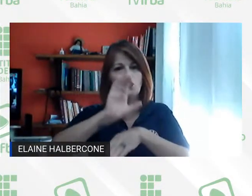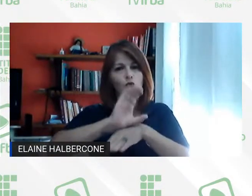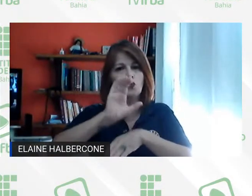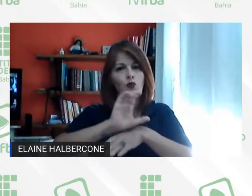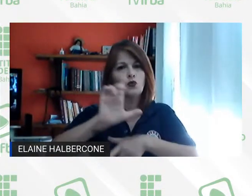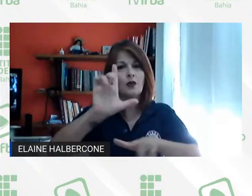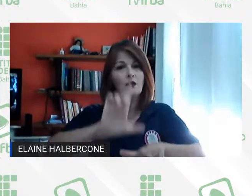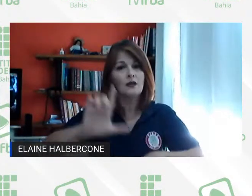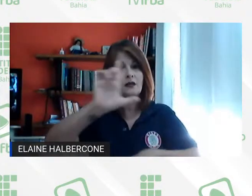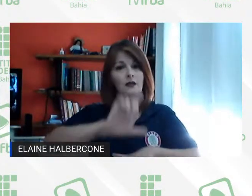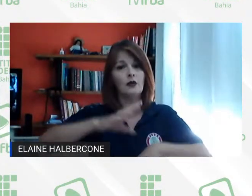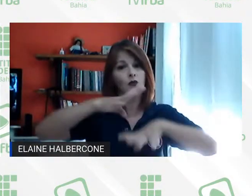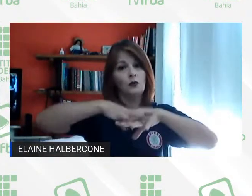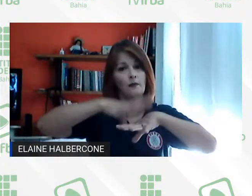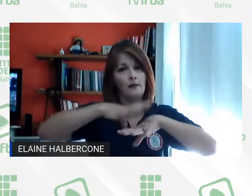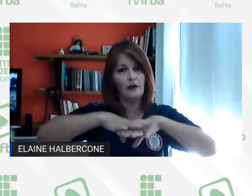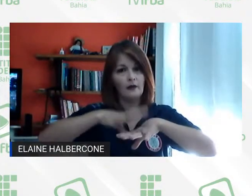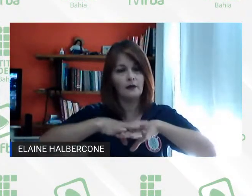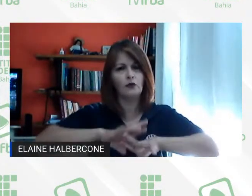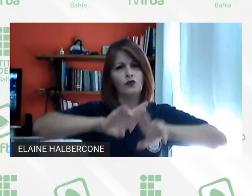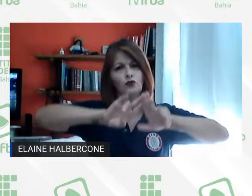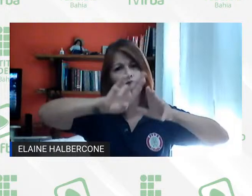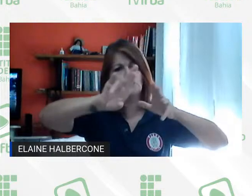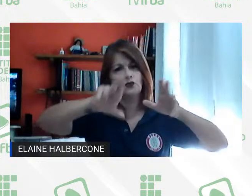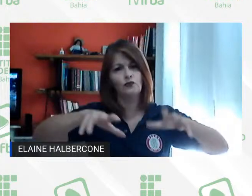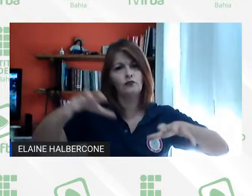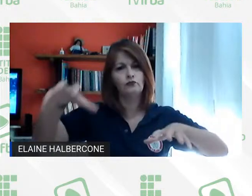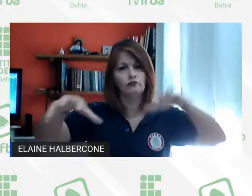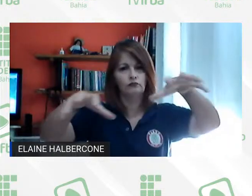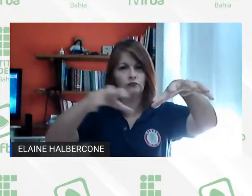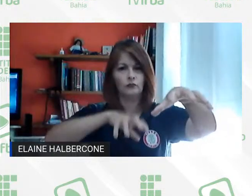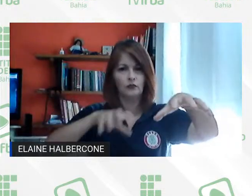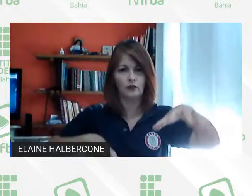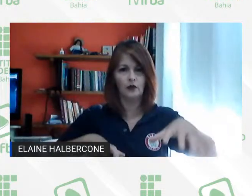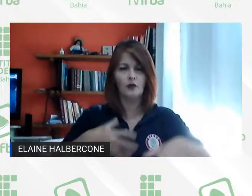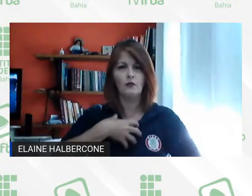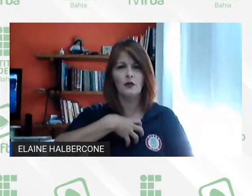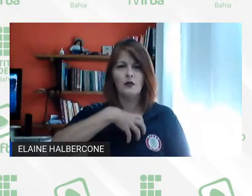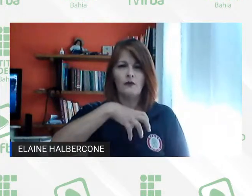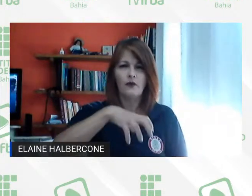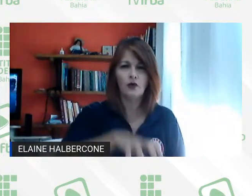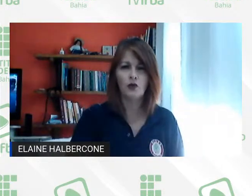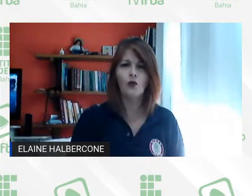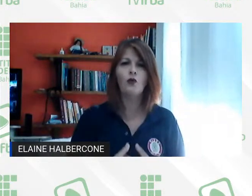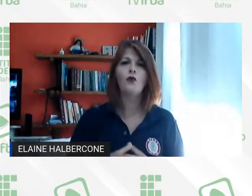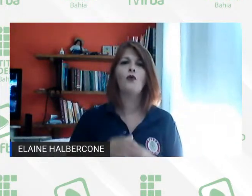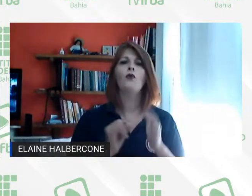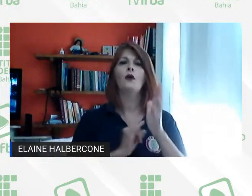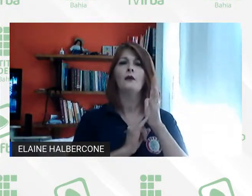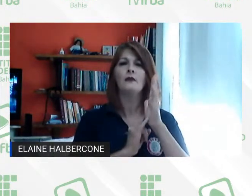licenciatura de matemática de diversos campi, Salvador, Camaçari,